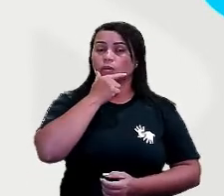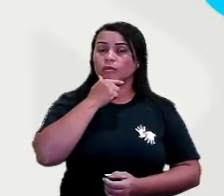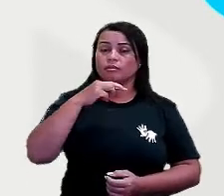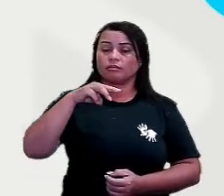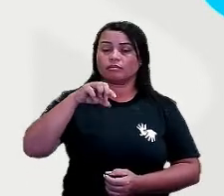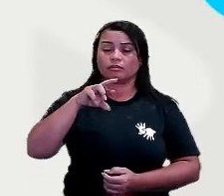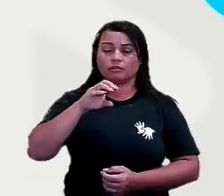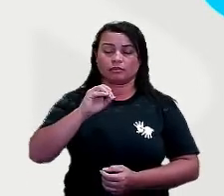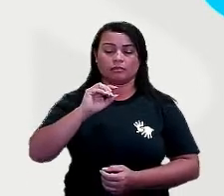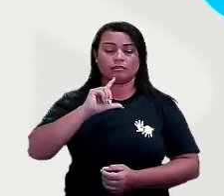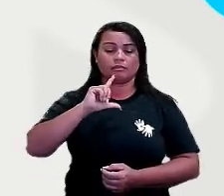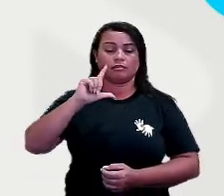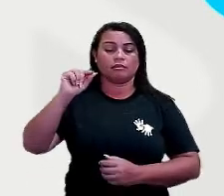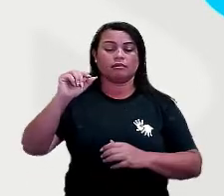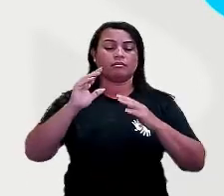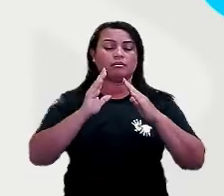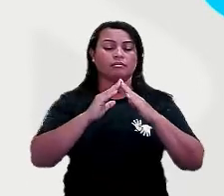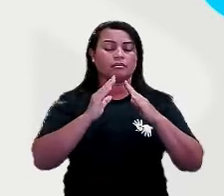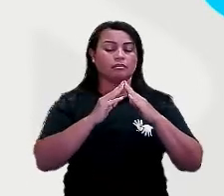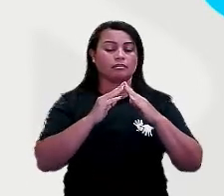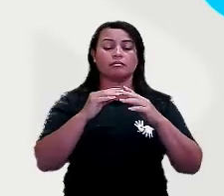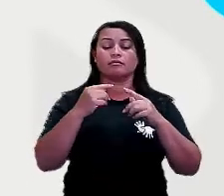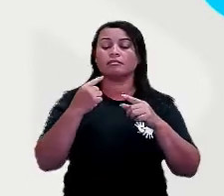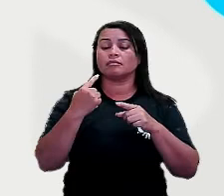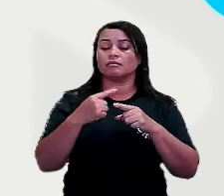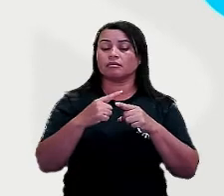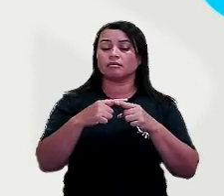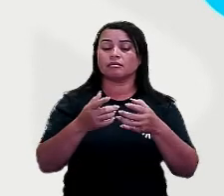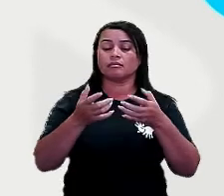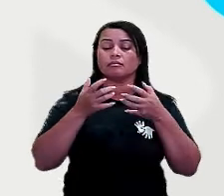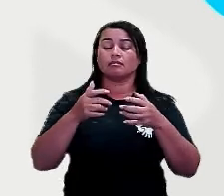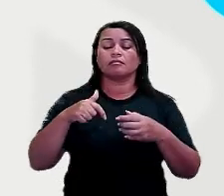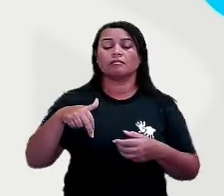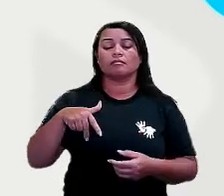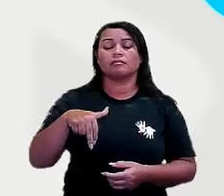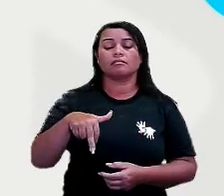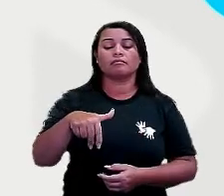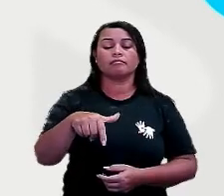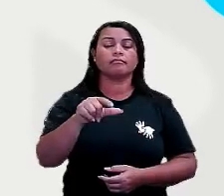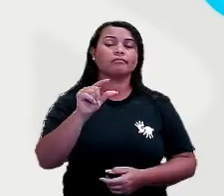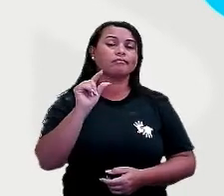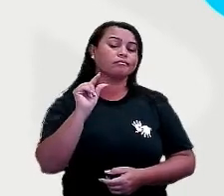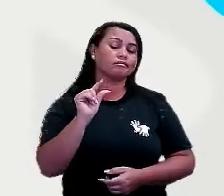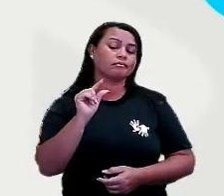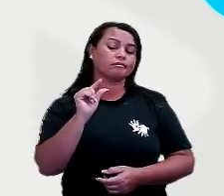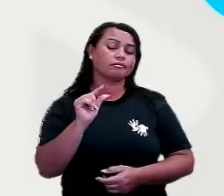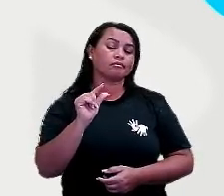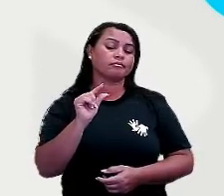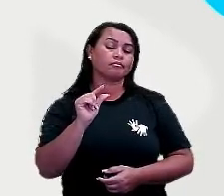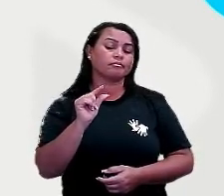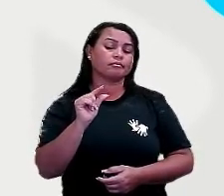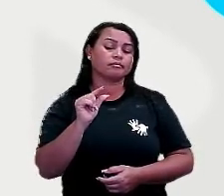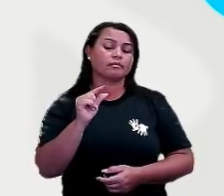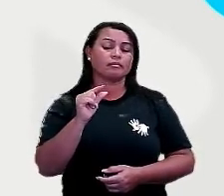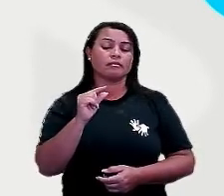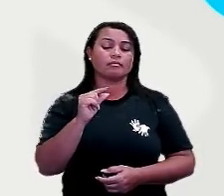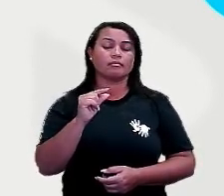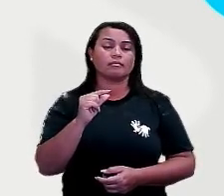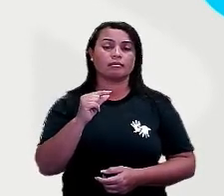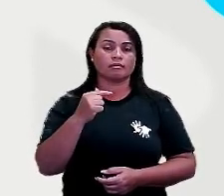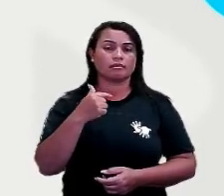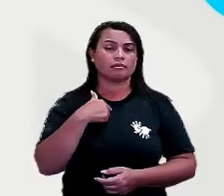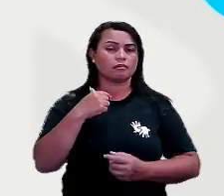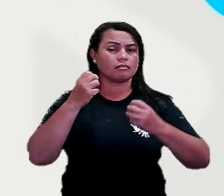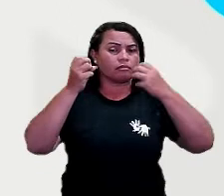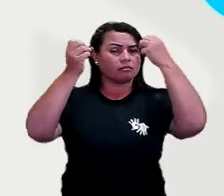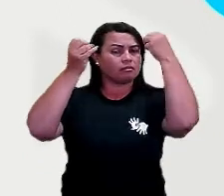Mário saiu de casa porque queria caminhar um pouco. Eu estou explicando.